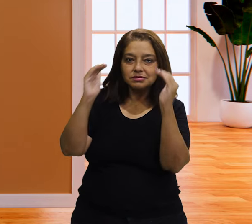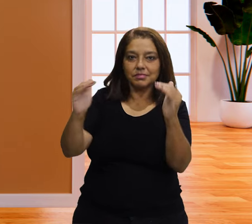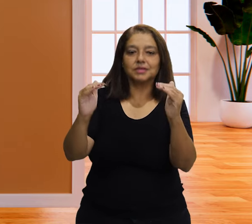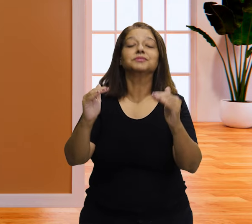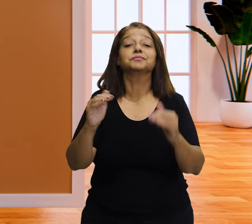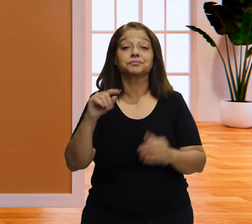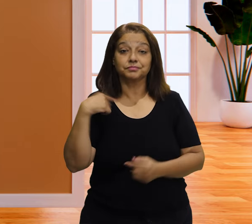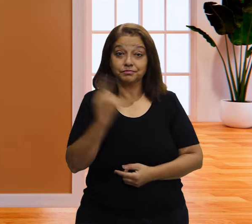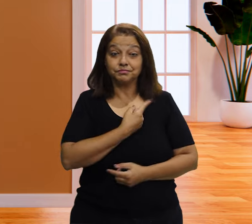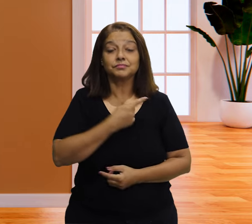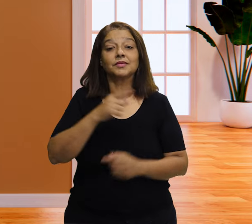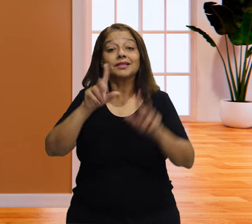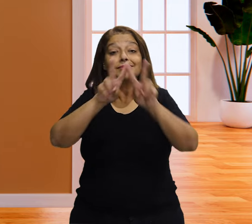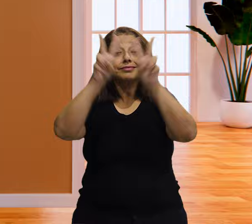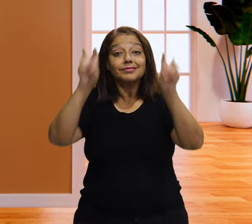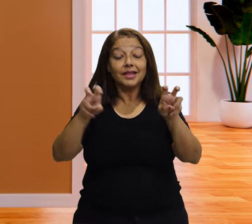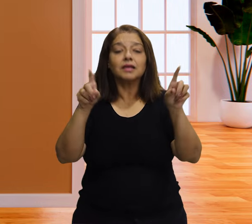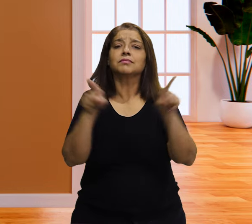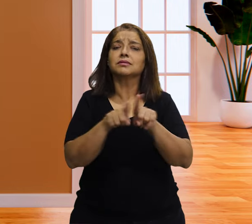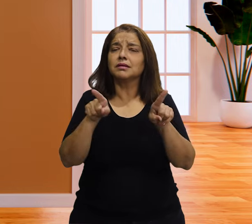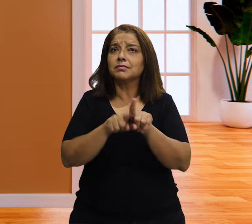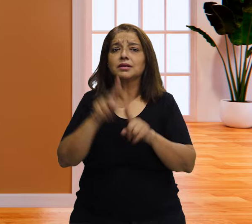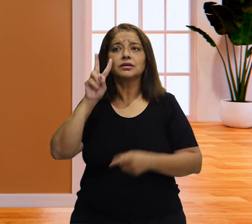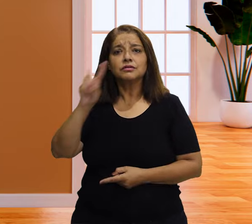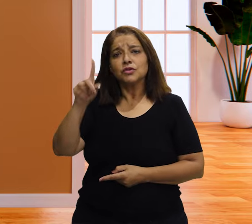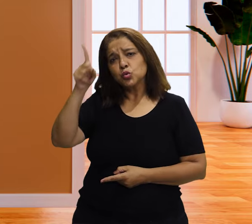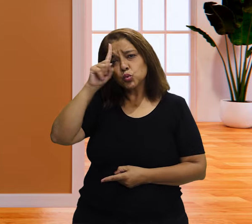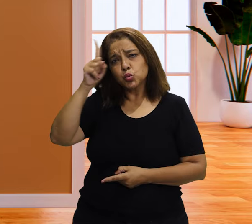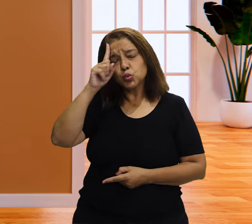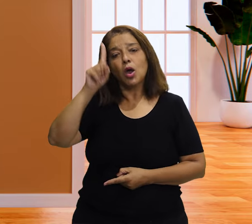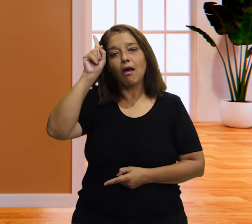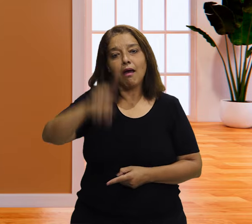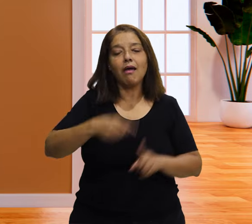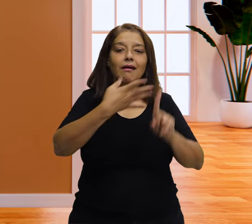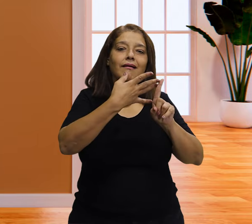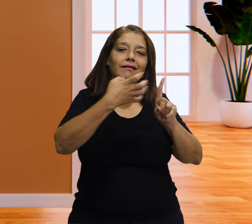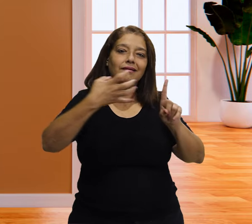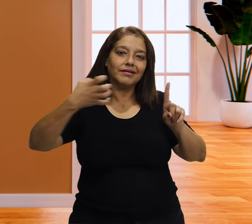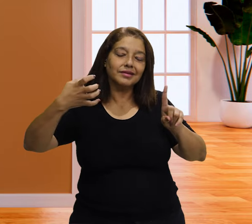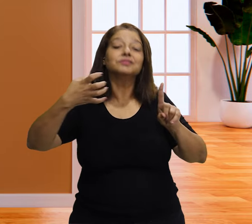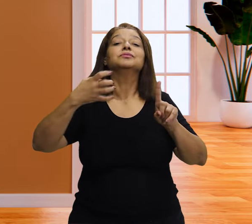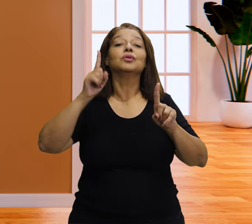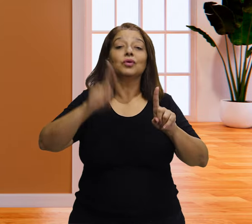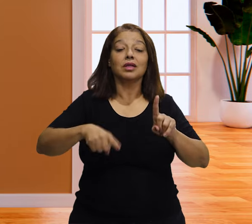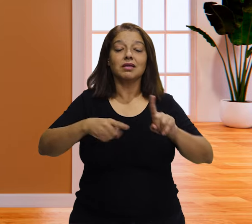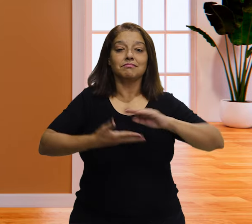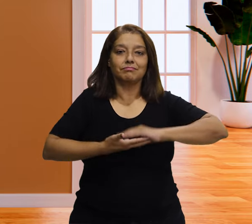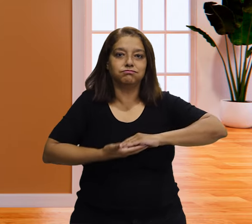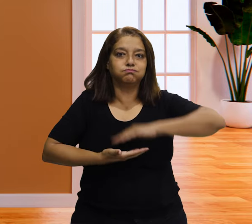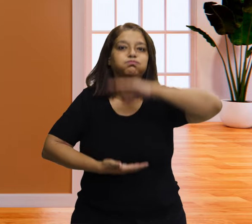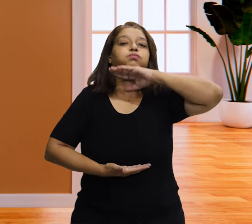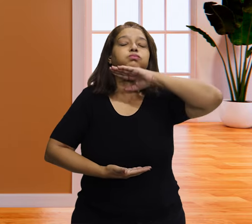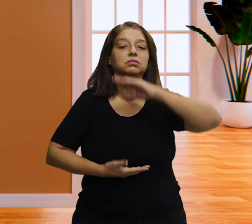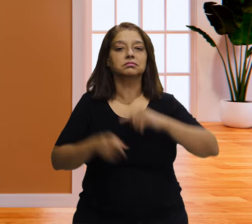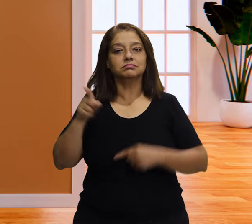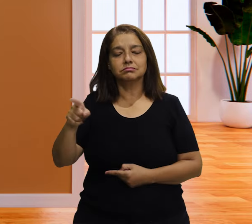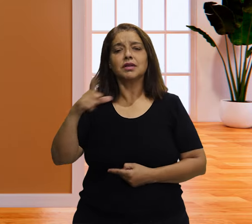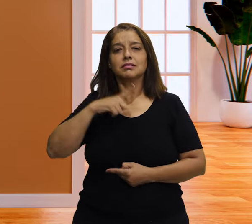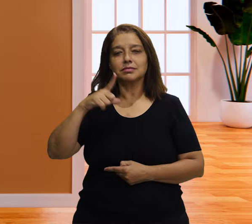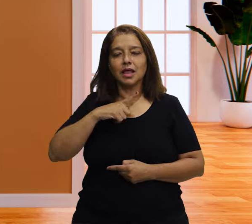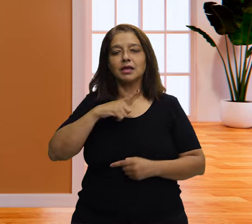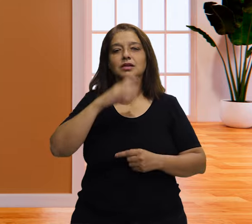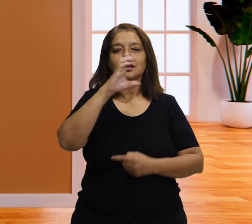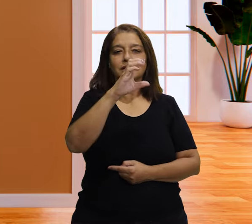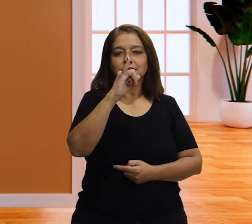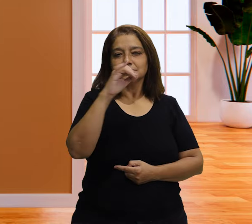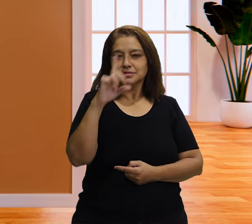Burnout. Incluída em 2022 no Código Internacional de Doenças, CID-11, a síndrome tem